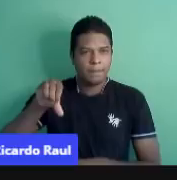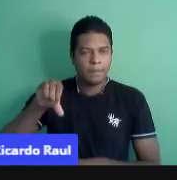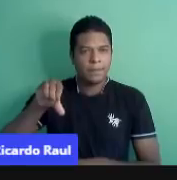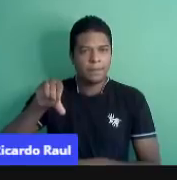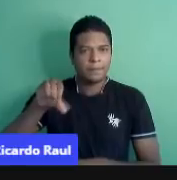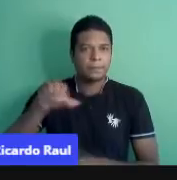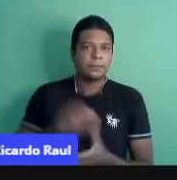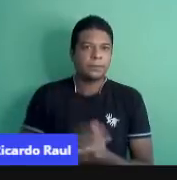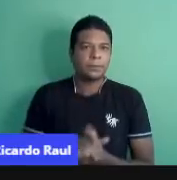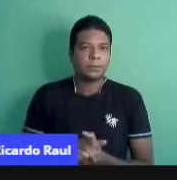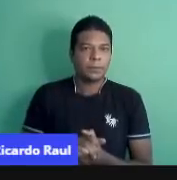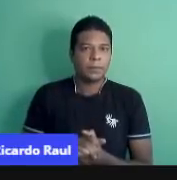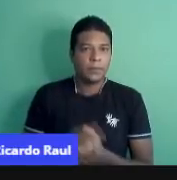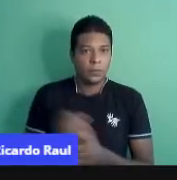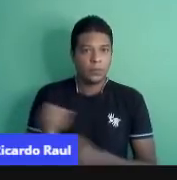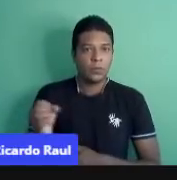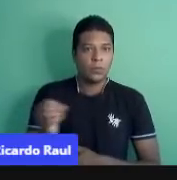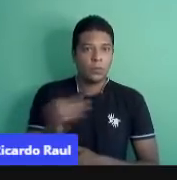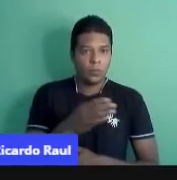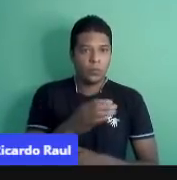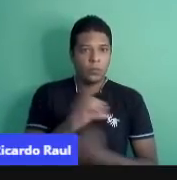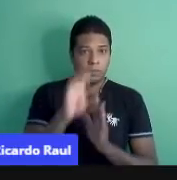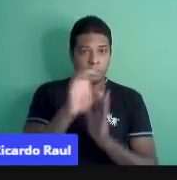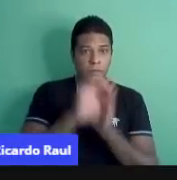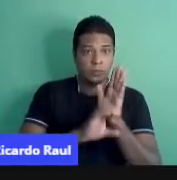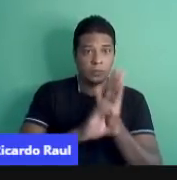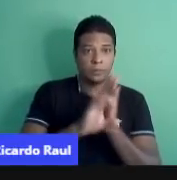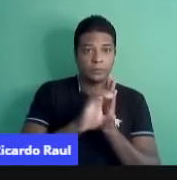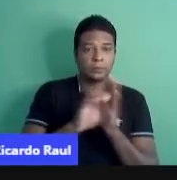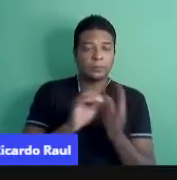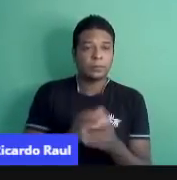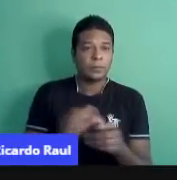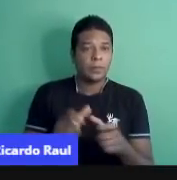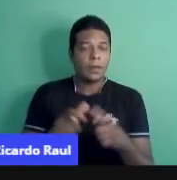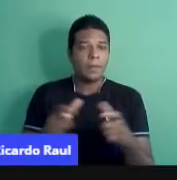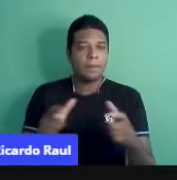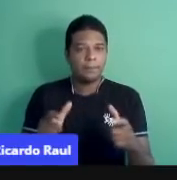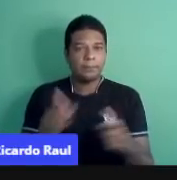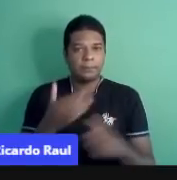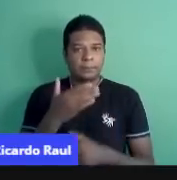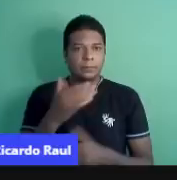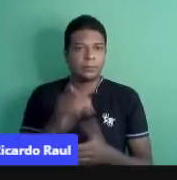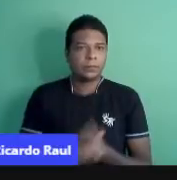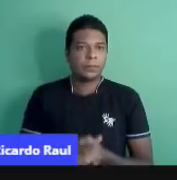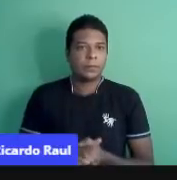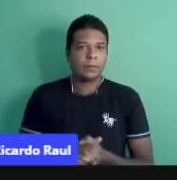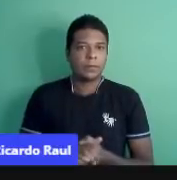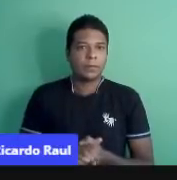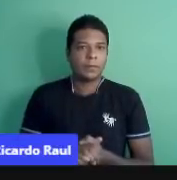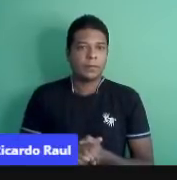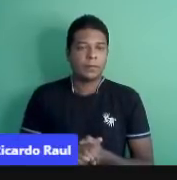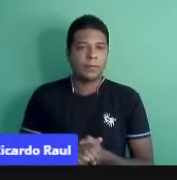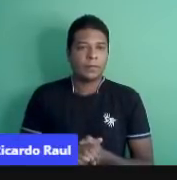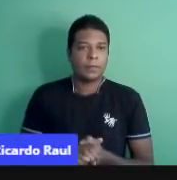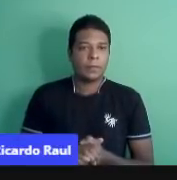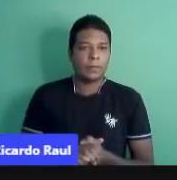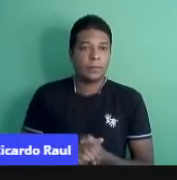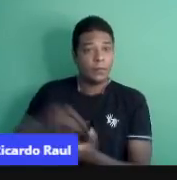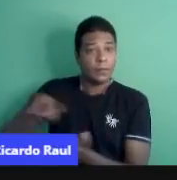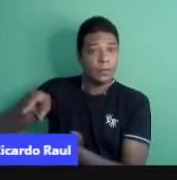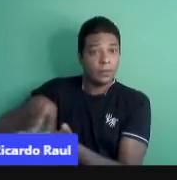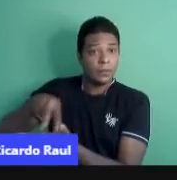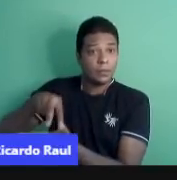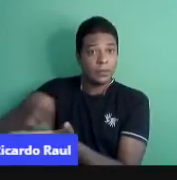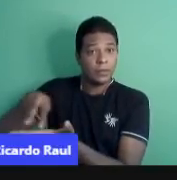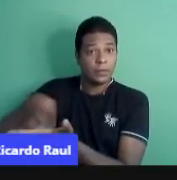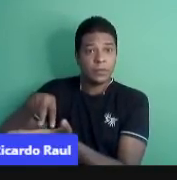nós estamos com um novo currículo. O maior ganho desse nosso currículo foi na parte de dança, porque